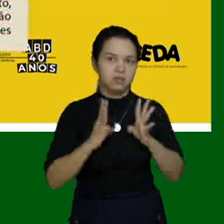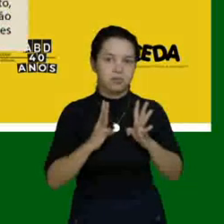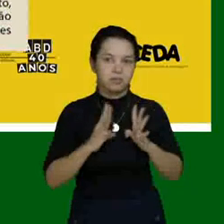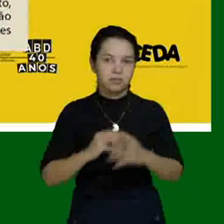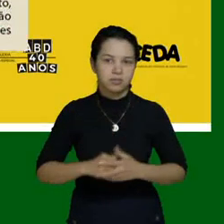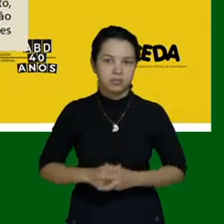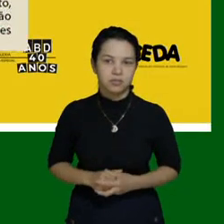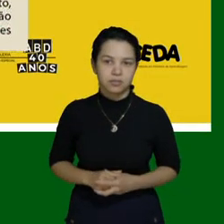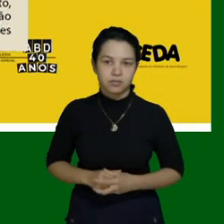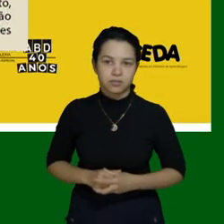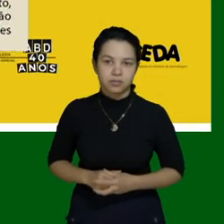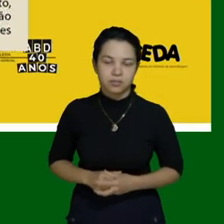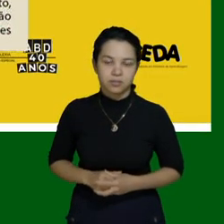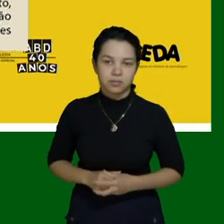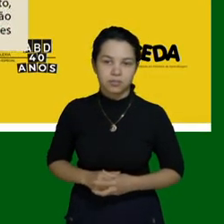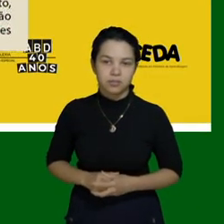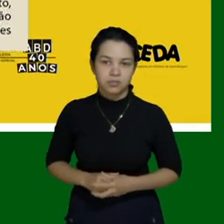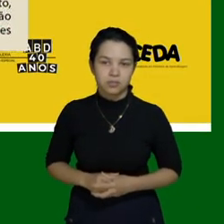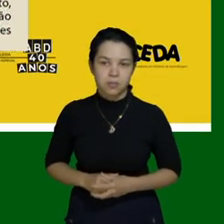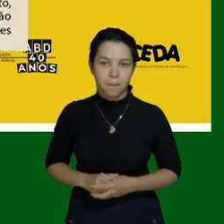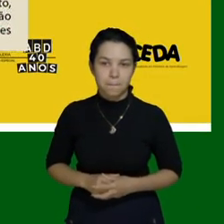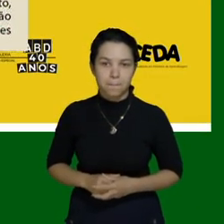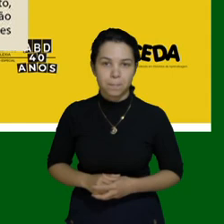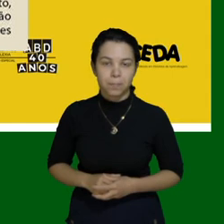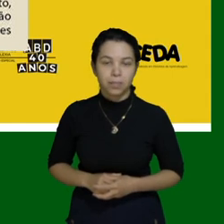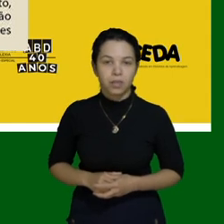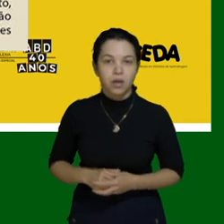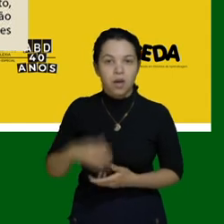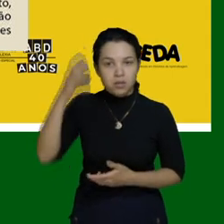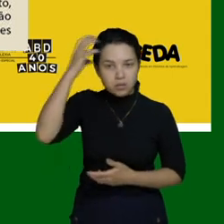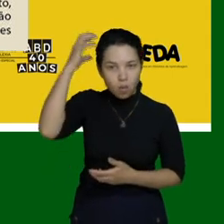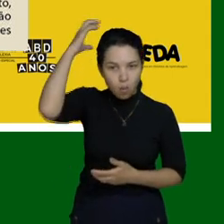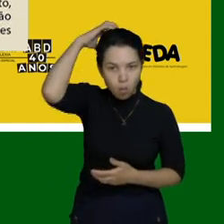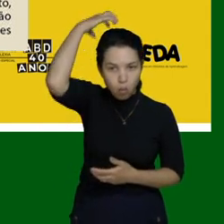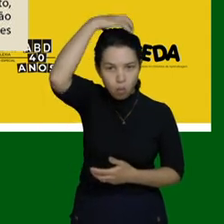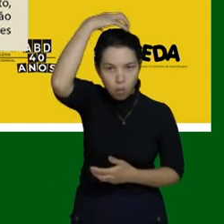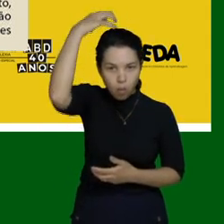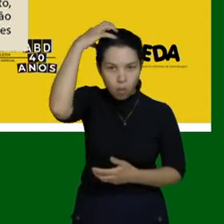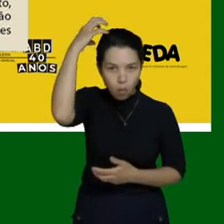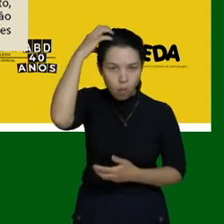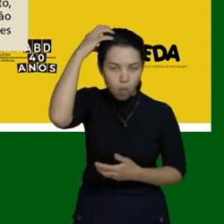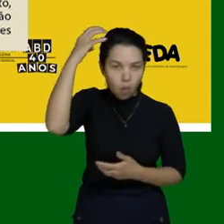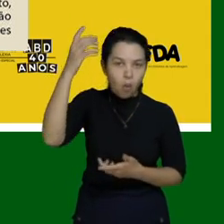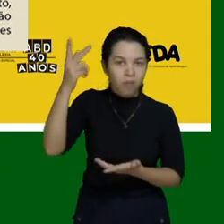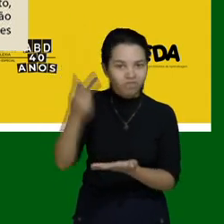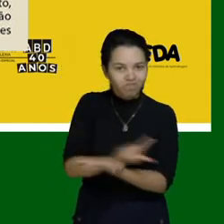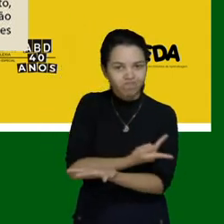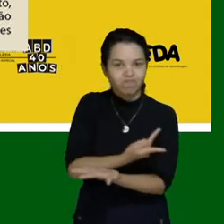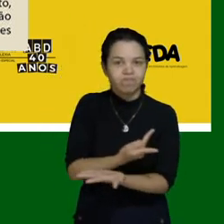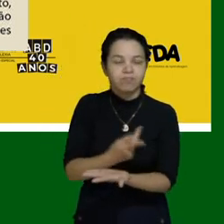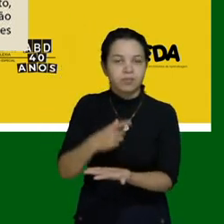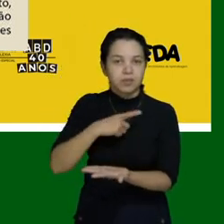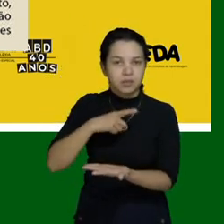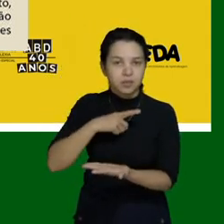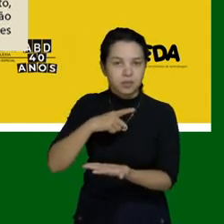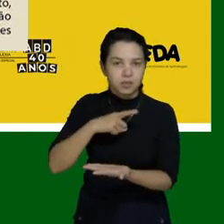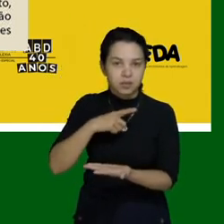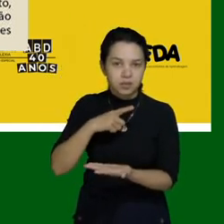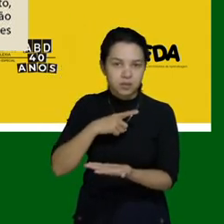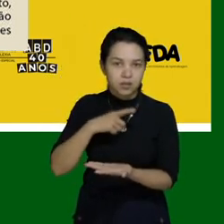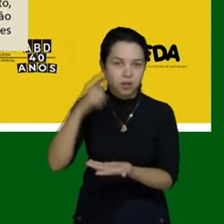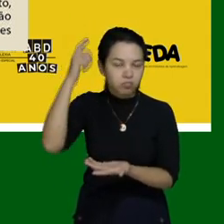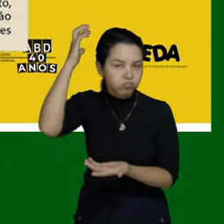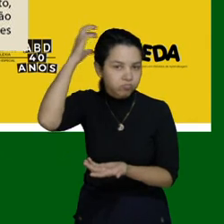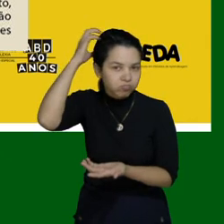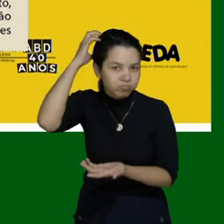jeito então as áreas afetadas né na dislexia área de brocar aquilo que que eu falei né o cortes auditivo primário